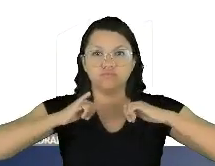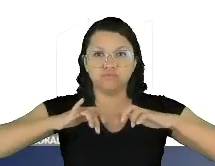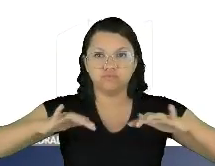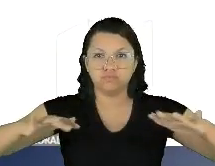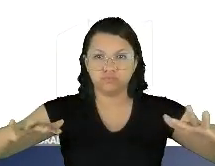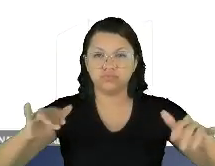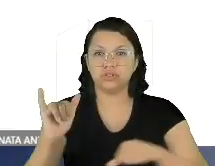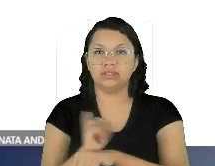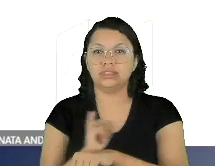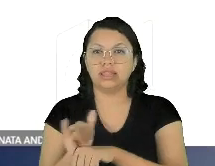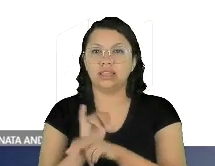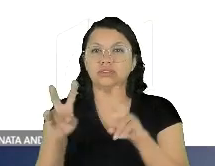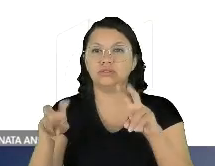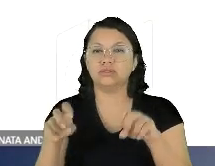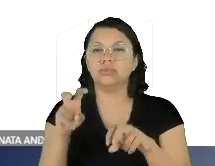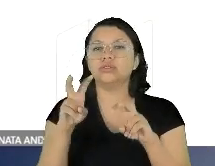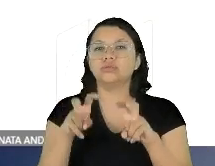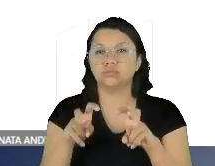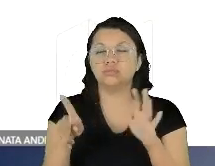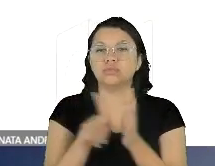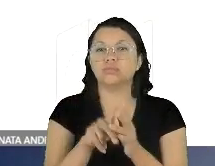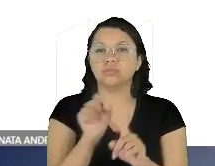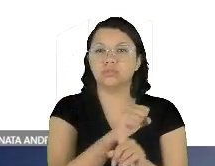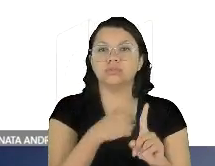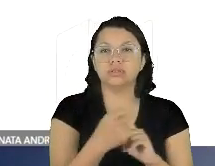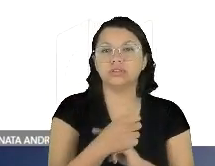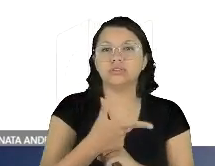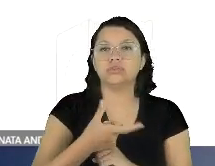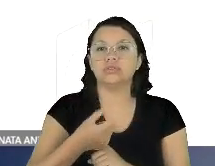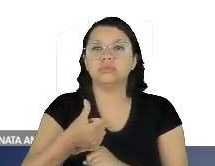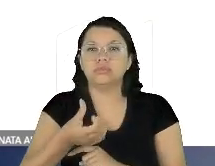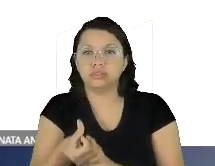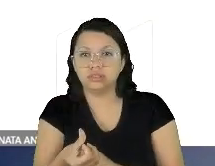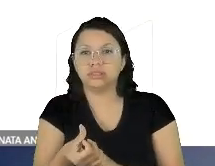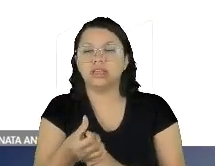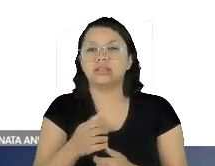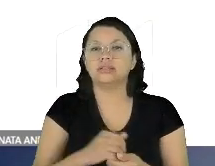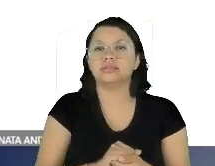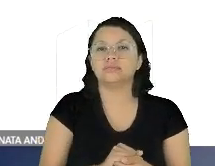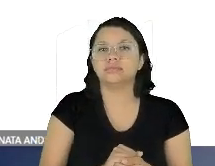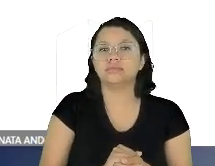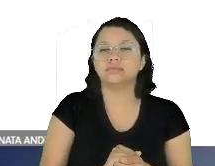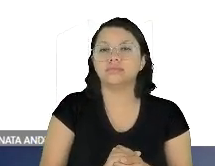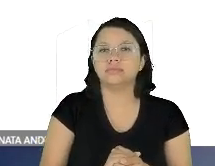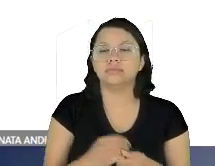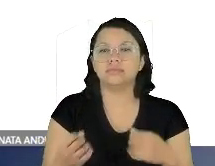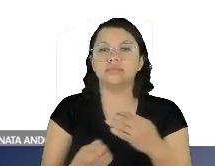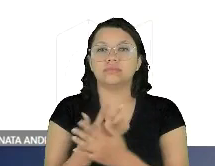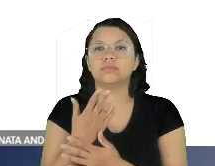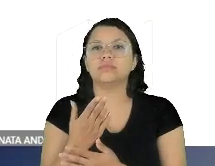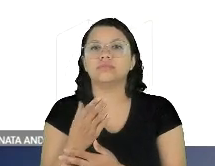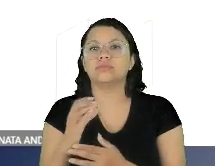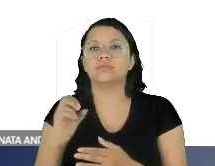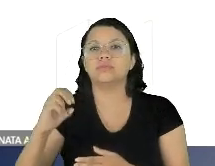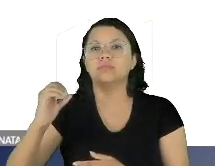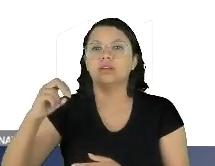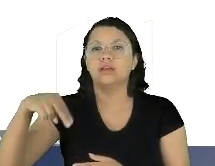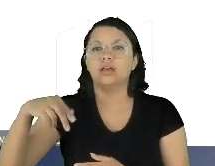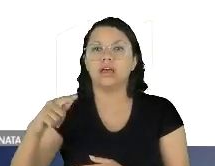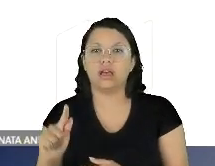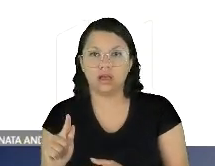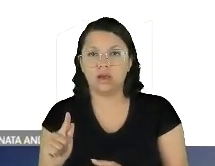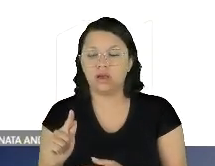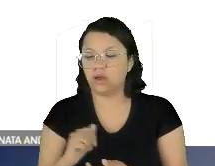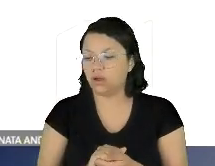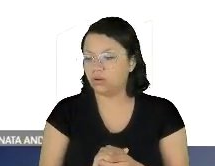tratar estratégias sobre assuntos caros à sociedade. Em 2016, surgiu a ONG Think